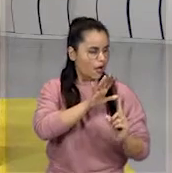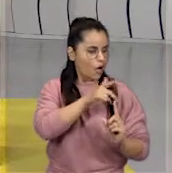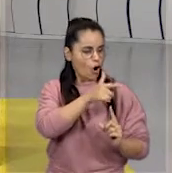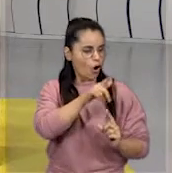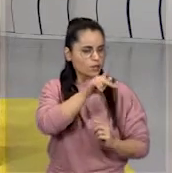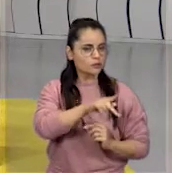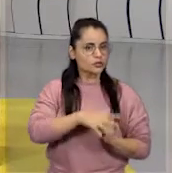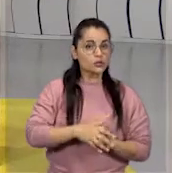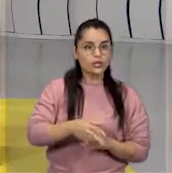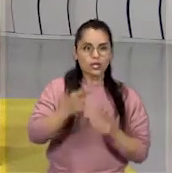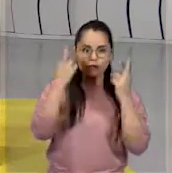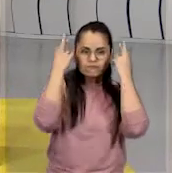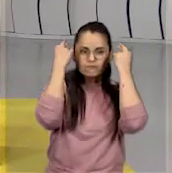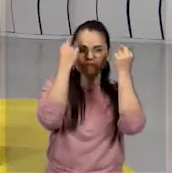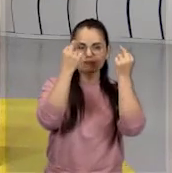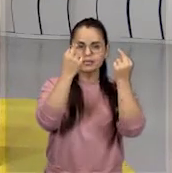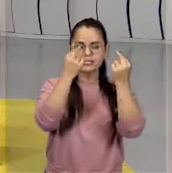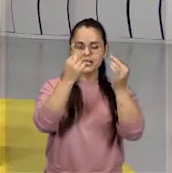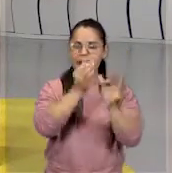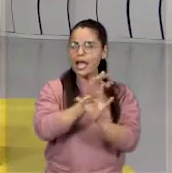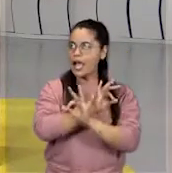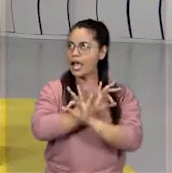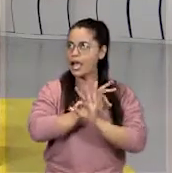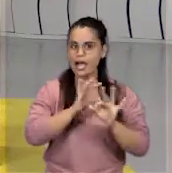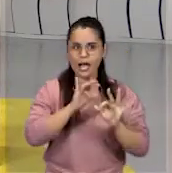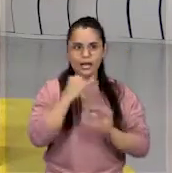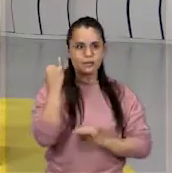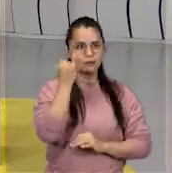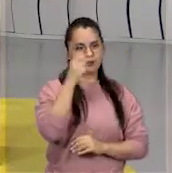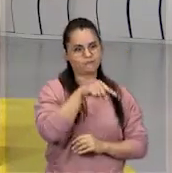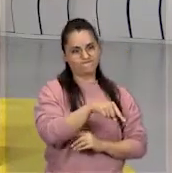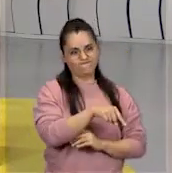Antiga, no qual eles estavam inseridos, era muito importante.